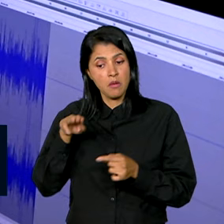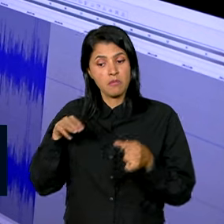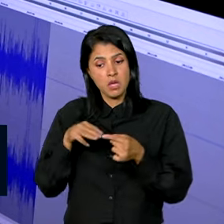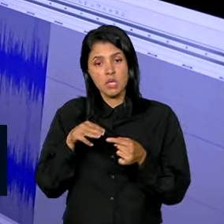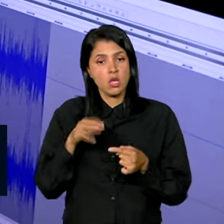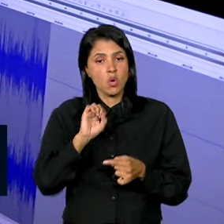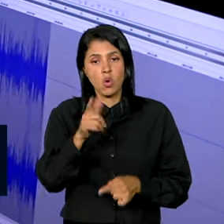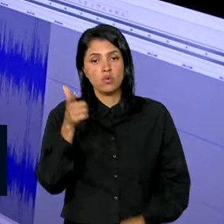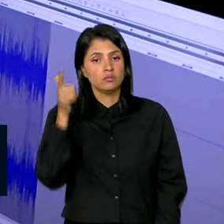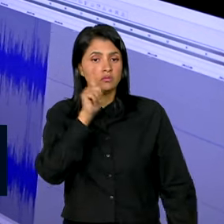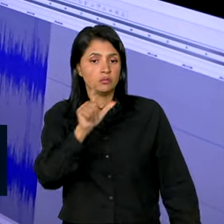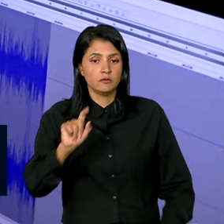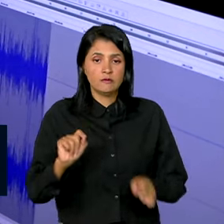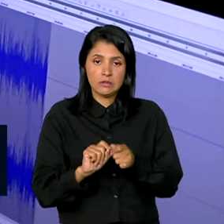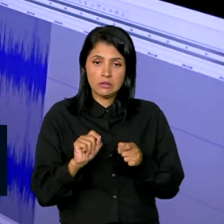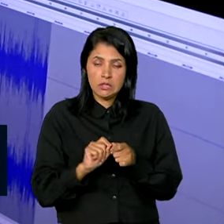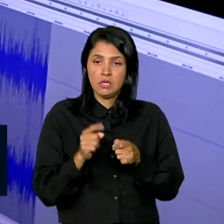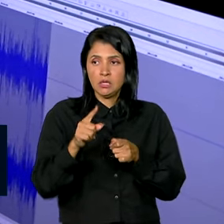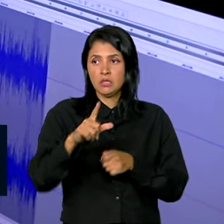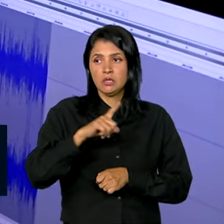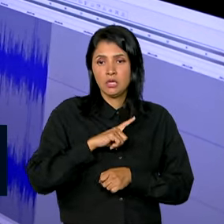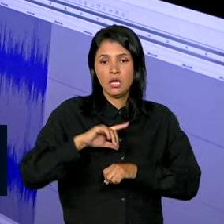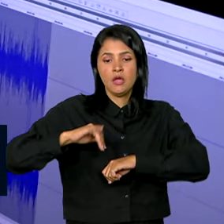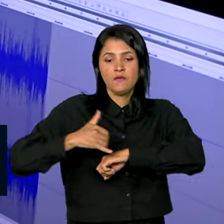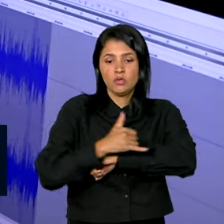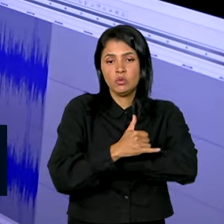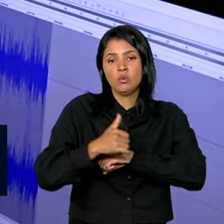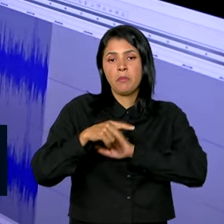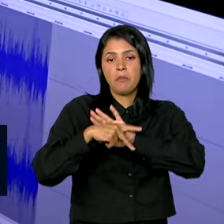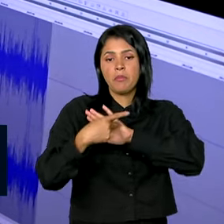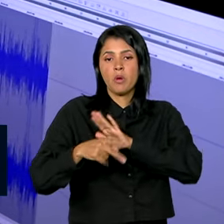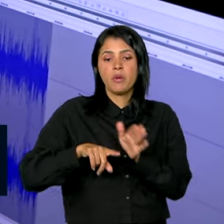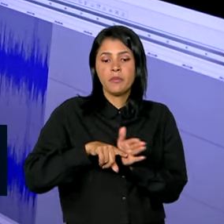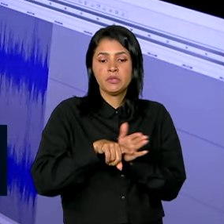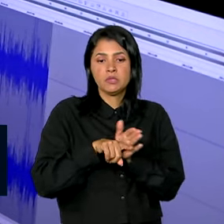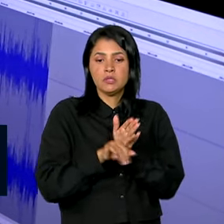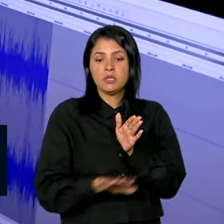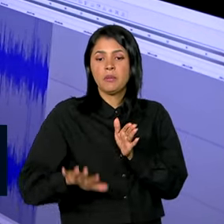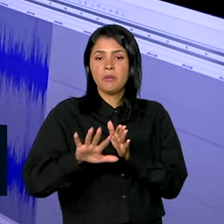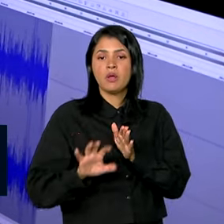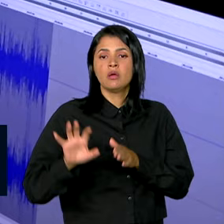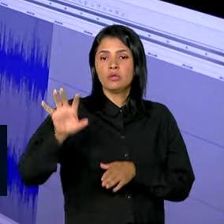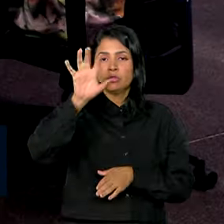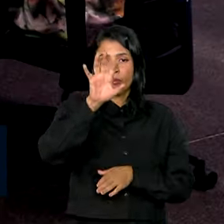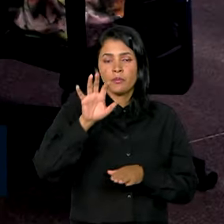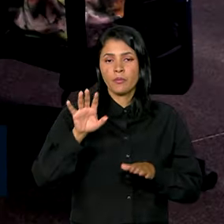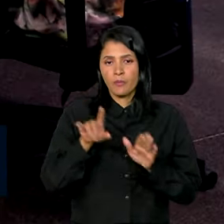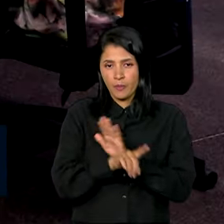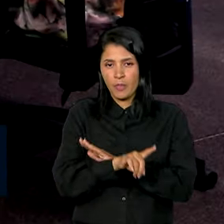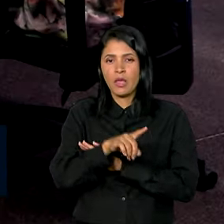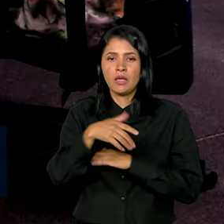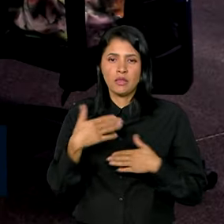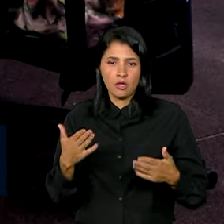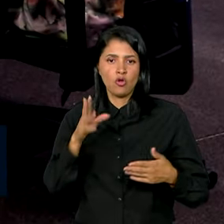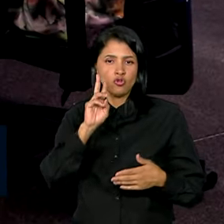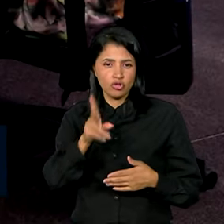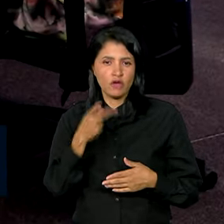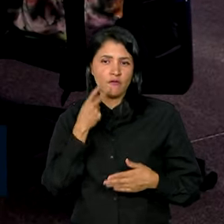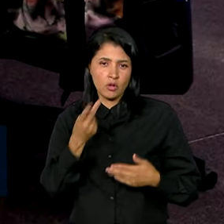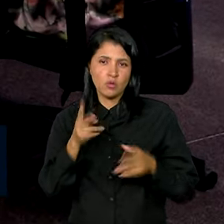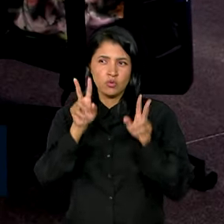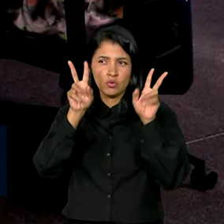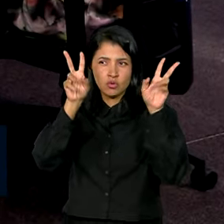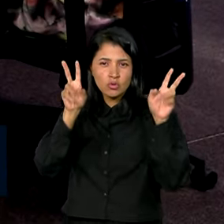não consegue fazer com que se tenha infraestrutura de pesquisa para essas regiões. Agora, ministra, então a gente já falou